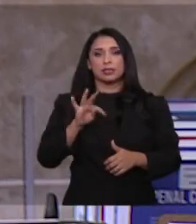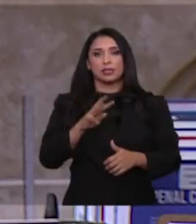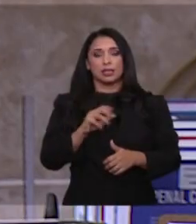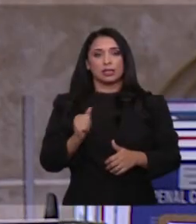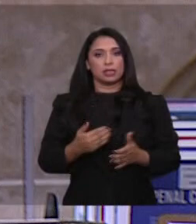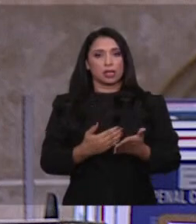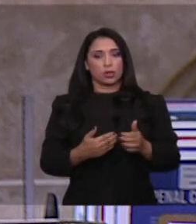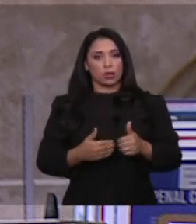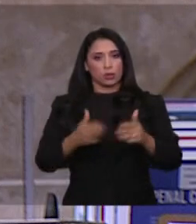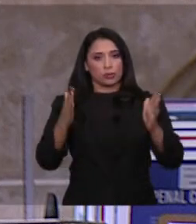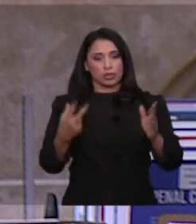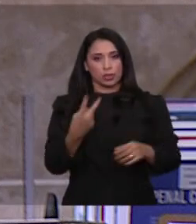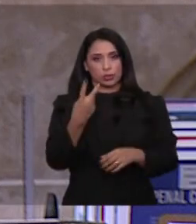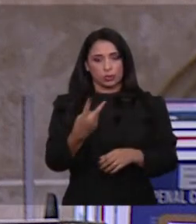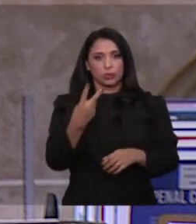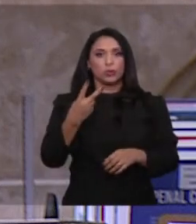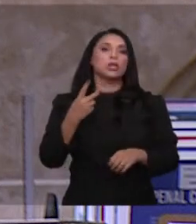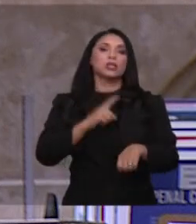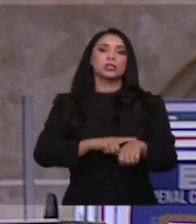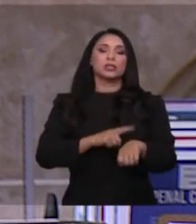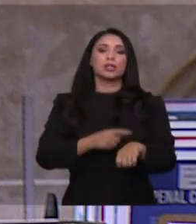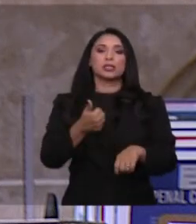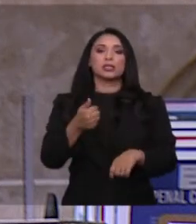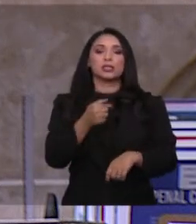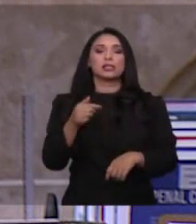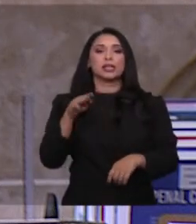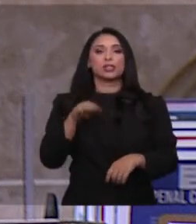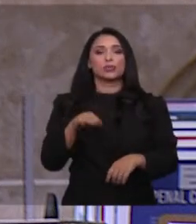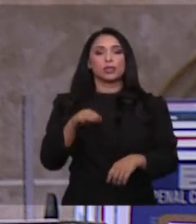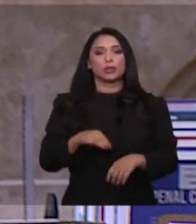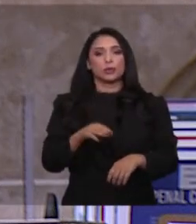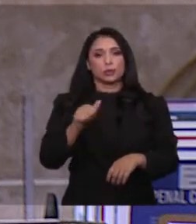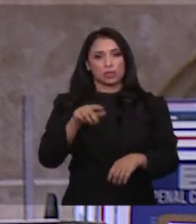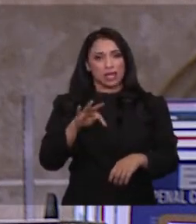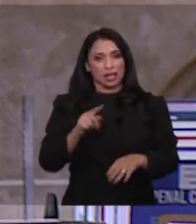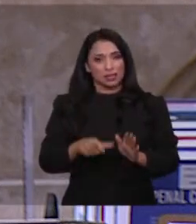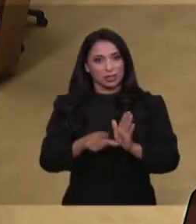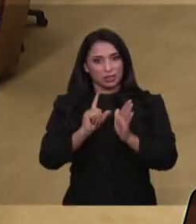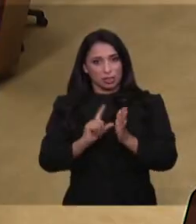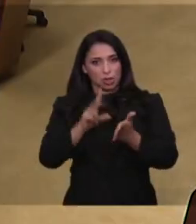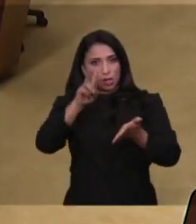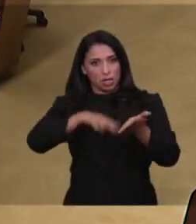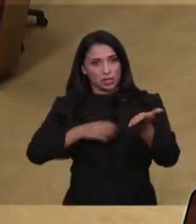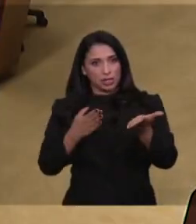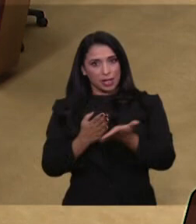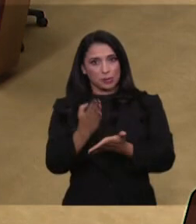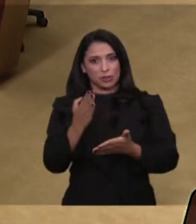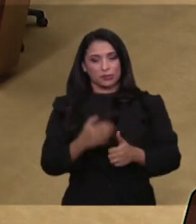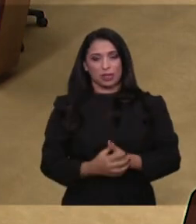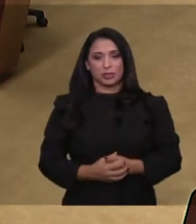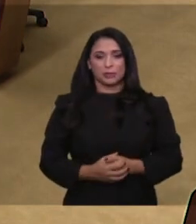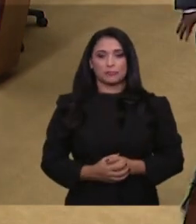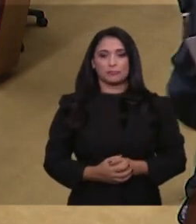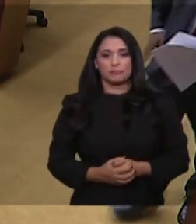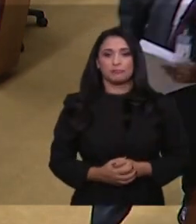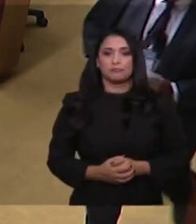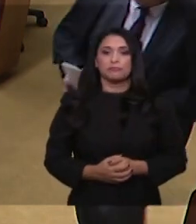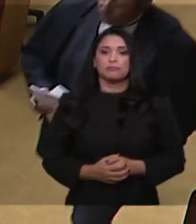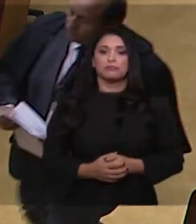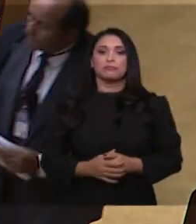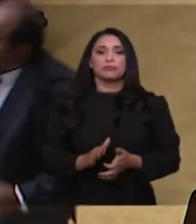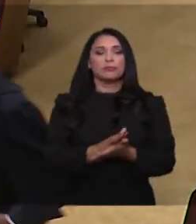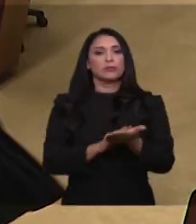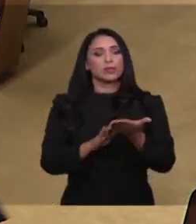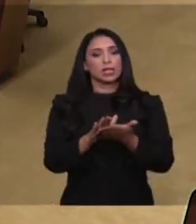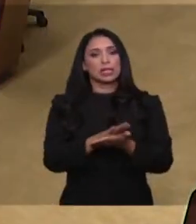sessão às 14 horas e 17 minutos, sendo lida e aprovada a ata da sessão anterior. Não havendo qualquer